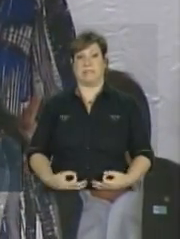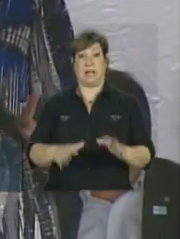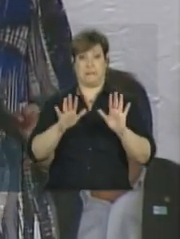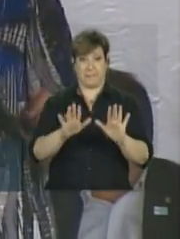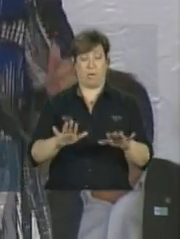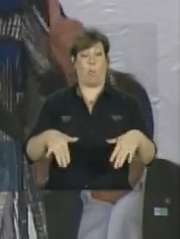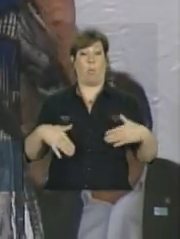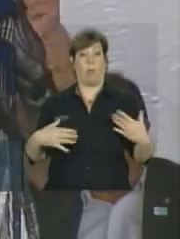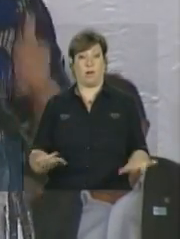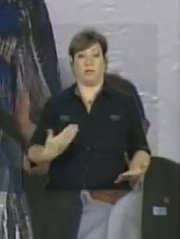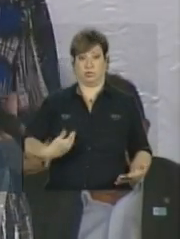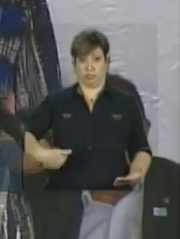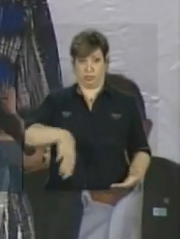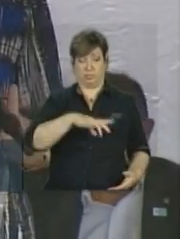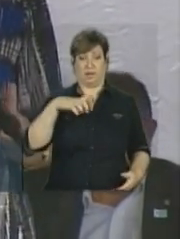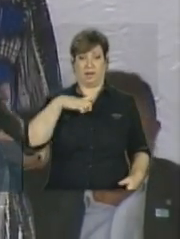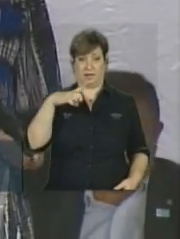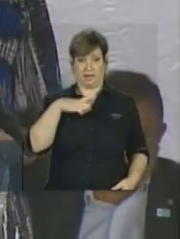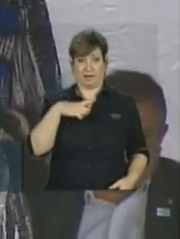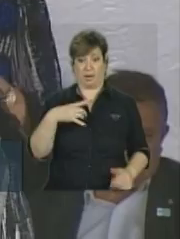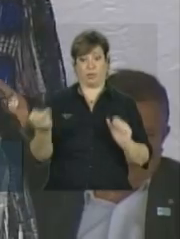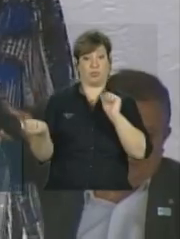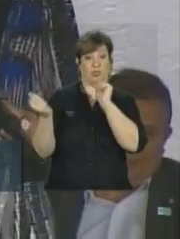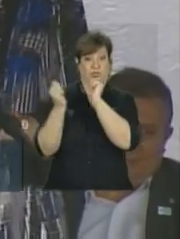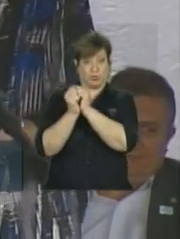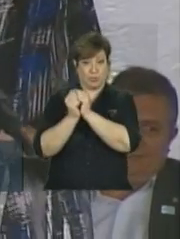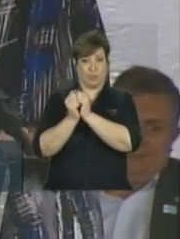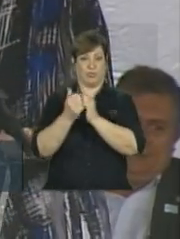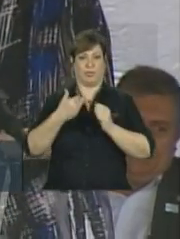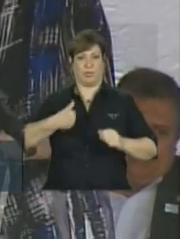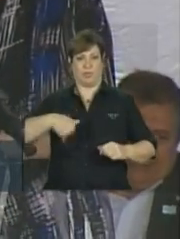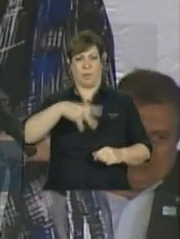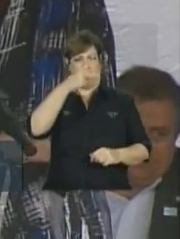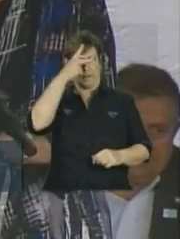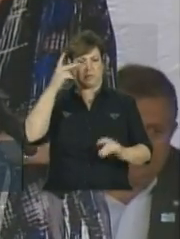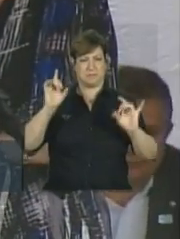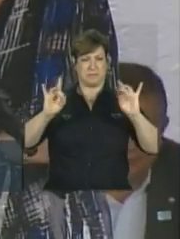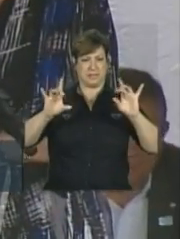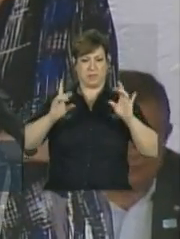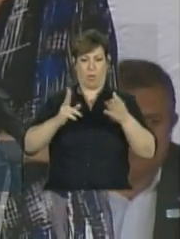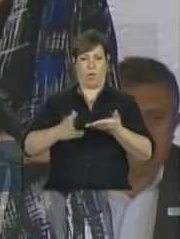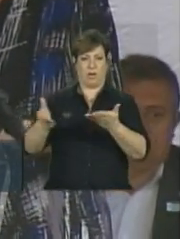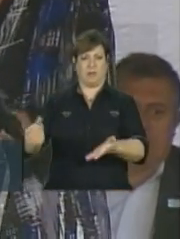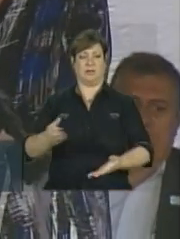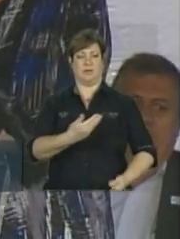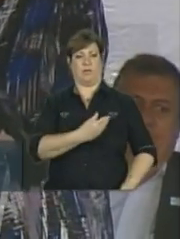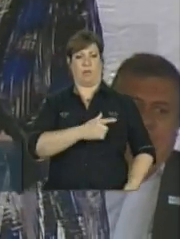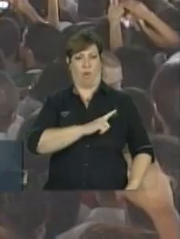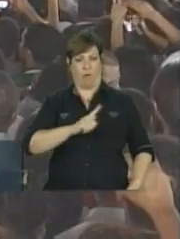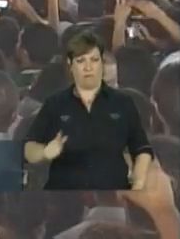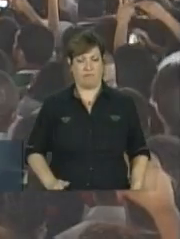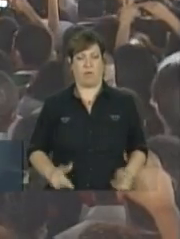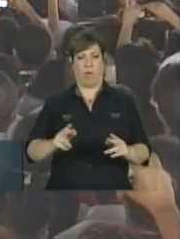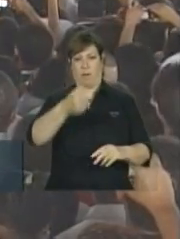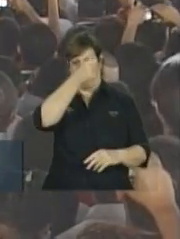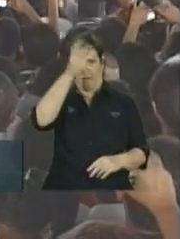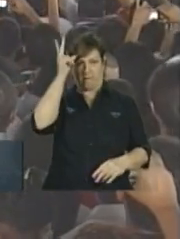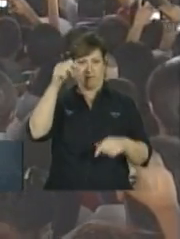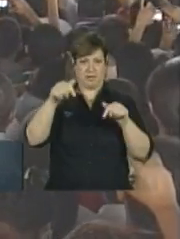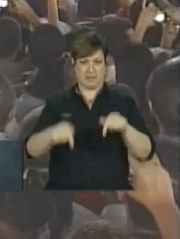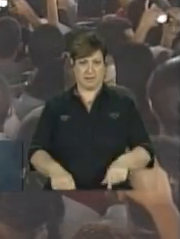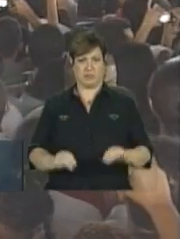gente tem ao lado da gente pessoas da qualidade do governador Cid Gomes e dos prefeitos aqui,